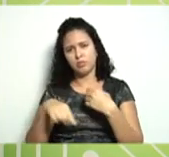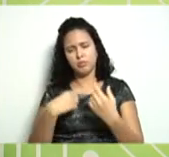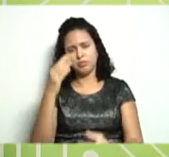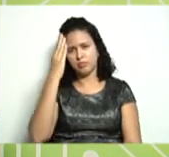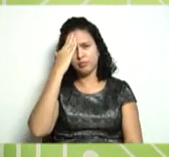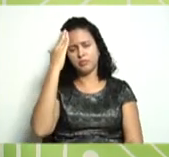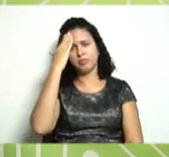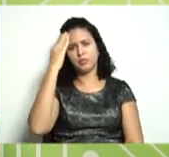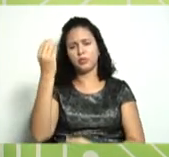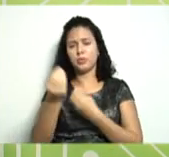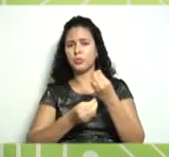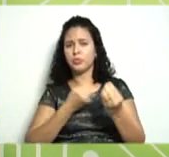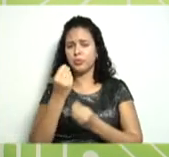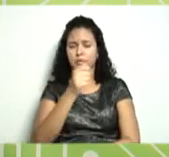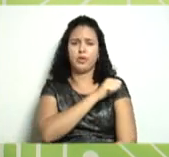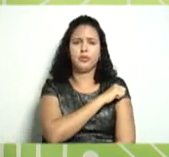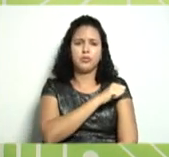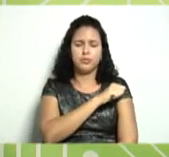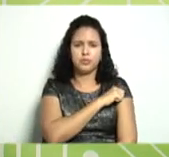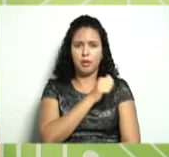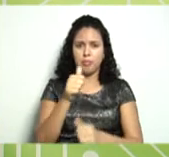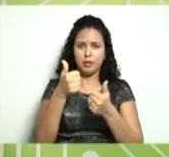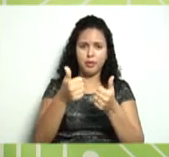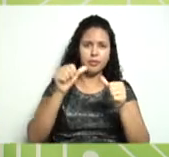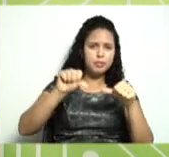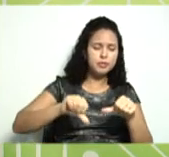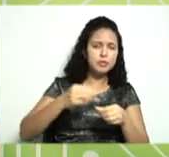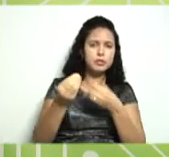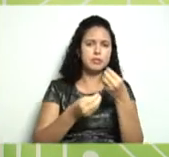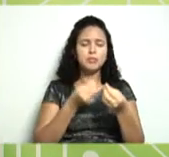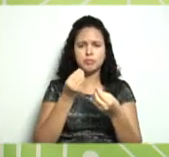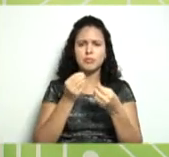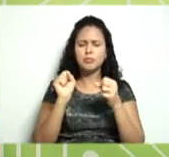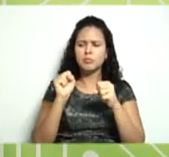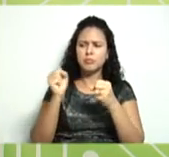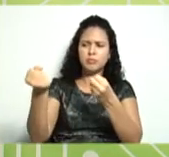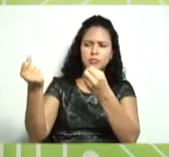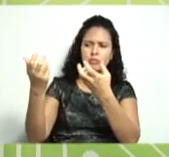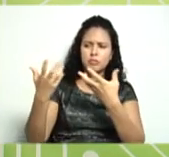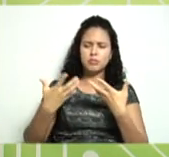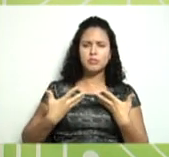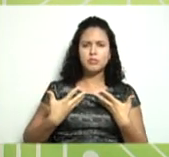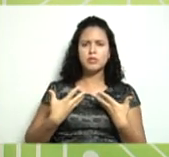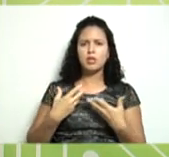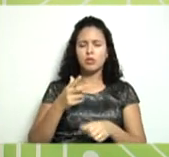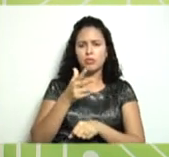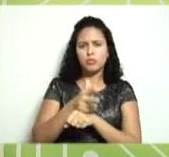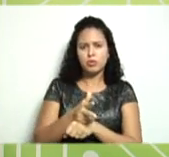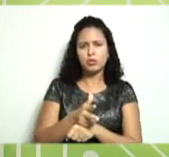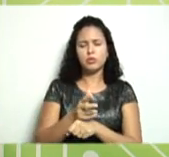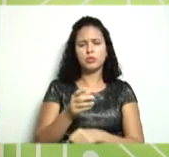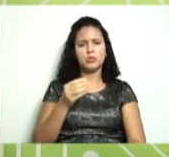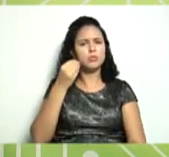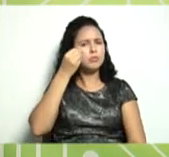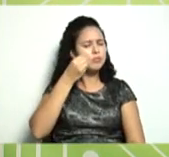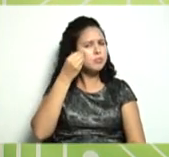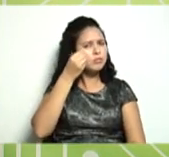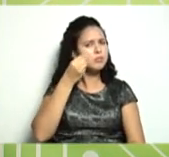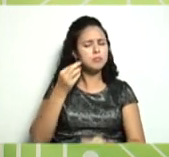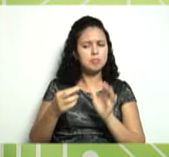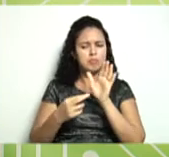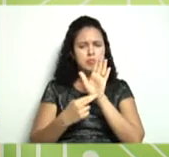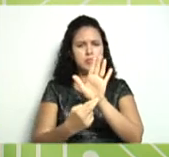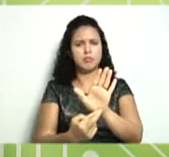saibamos como está o nosso aluno aí. Inclusive, fale para nós o que eles acharam dos vídeos, das experiências que foram